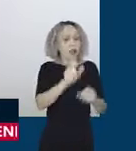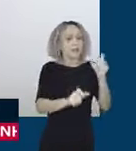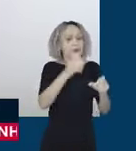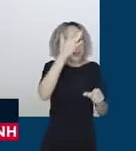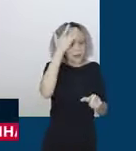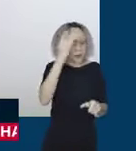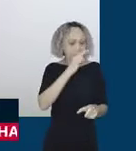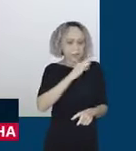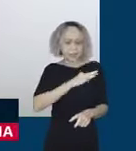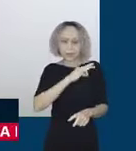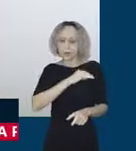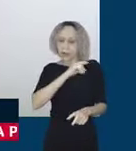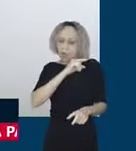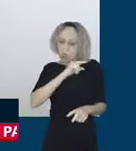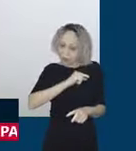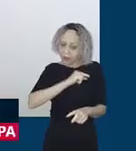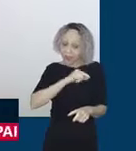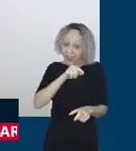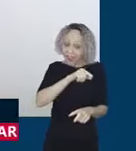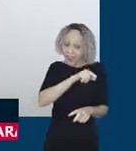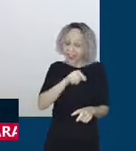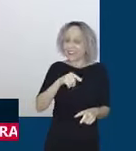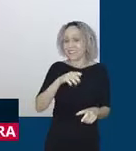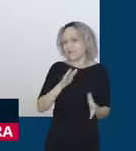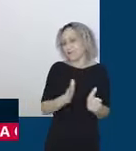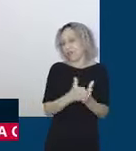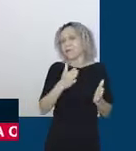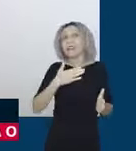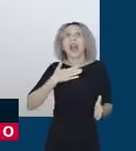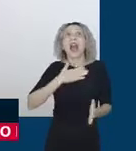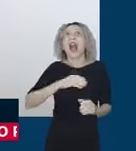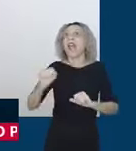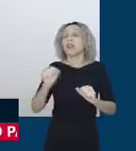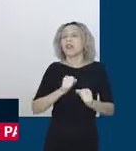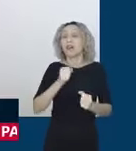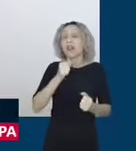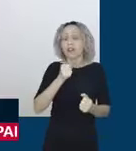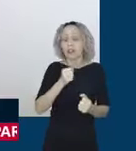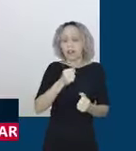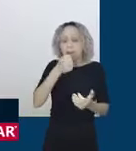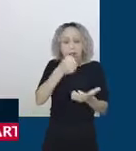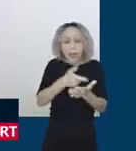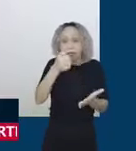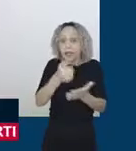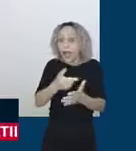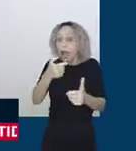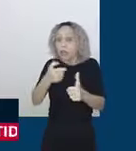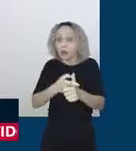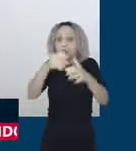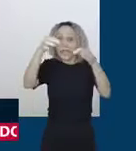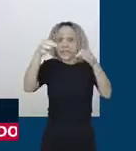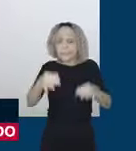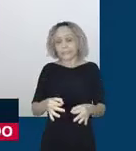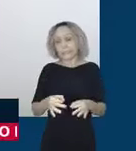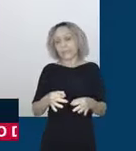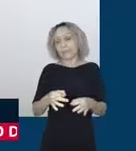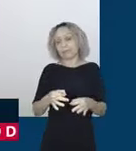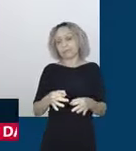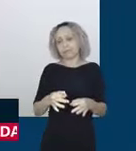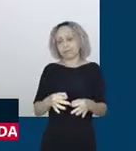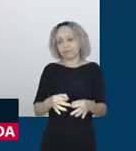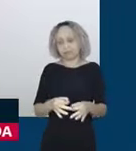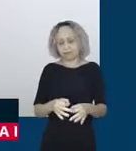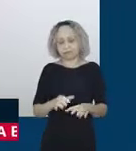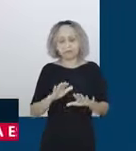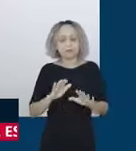seus compromissos em dia. E eu sei como dói, como fica pesado na cabeça de cada um. Calculem, uma vez eu já contei e